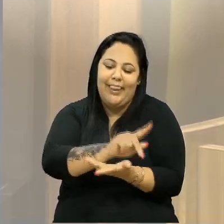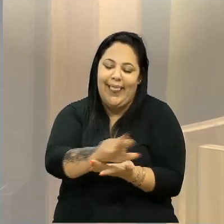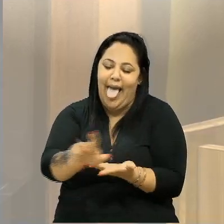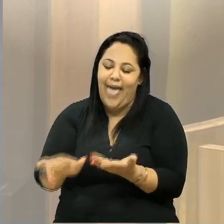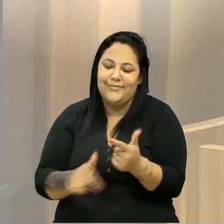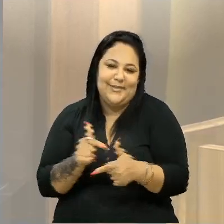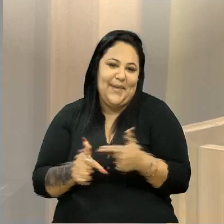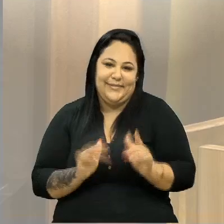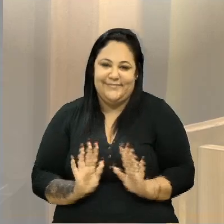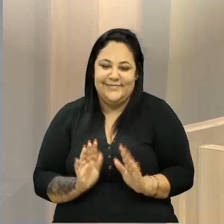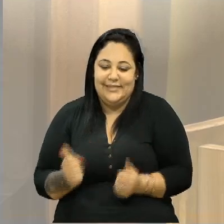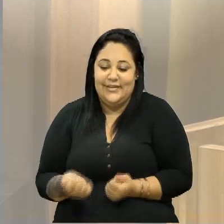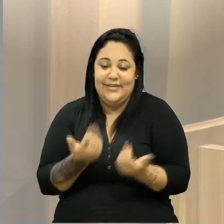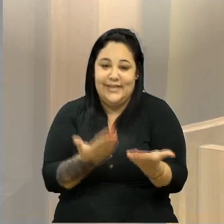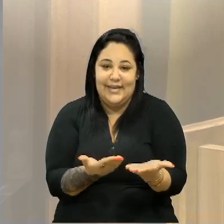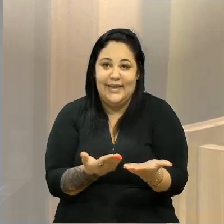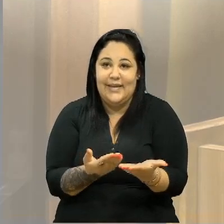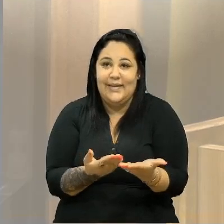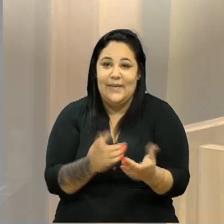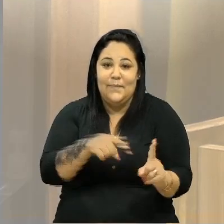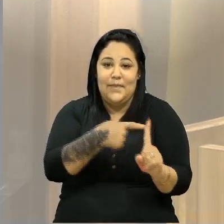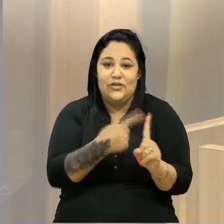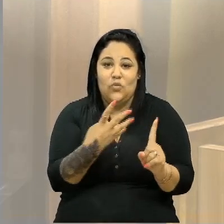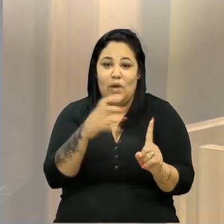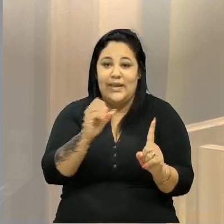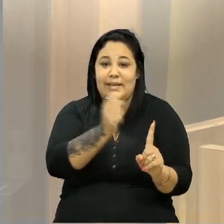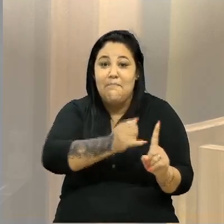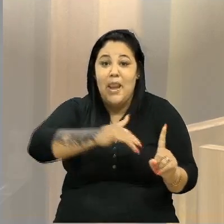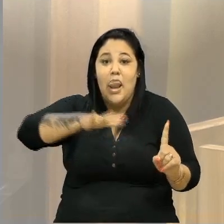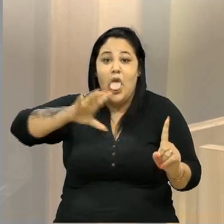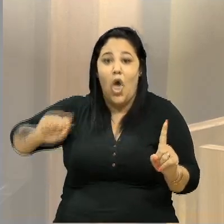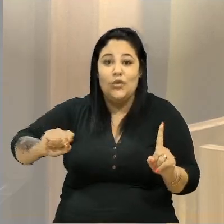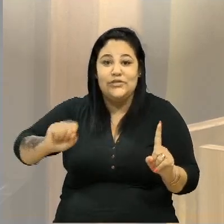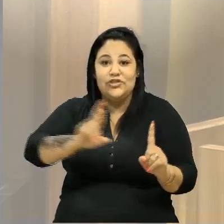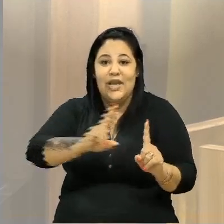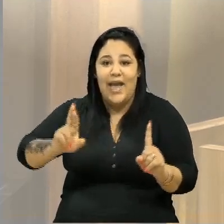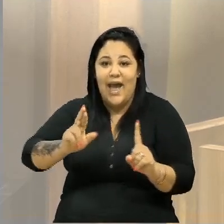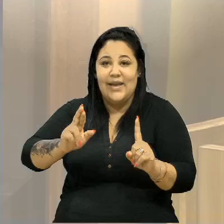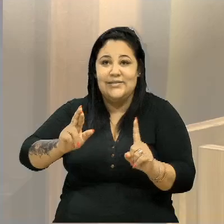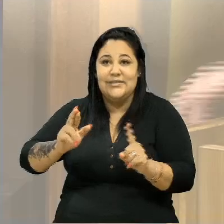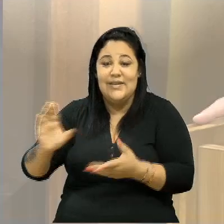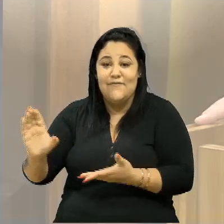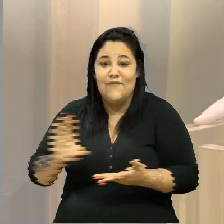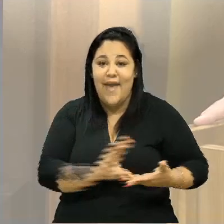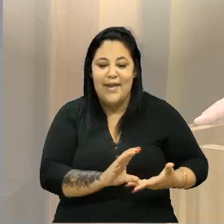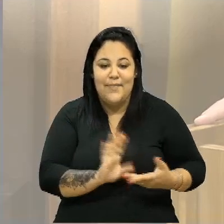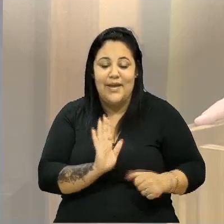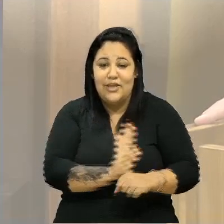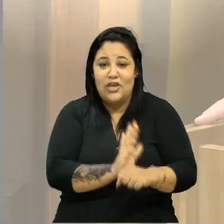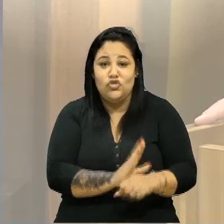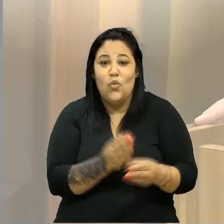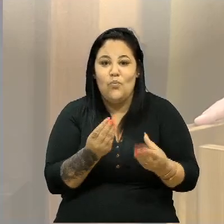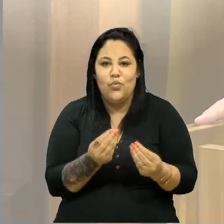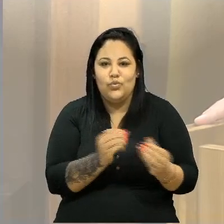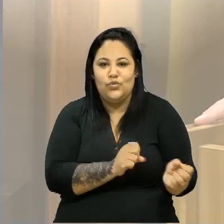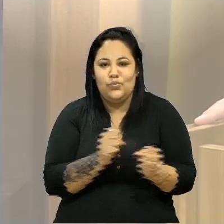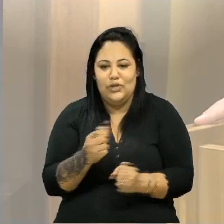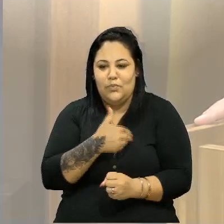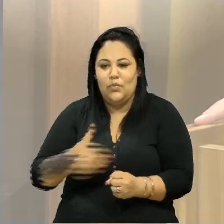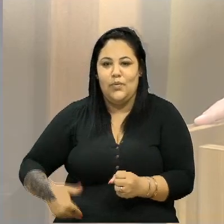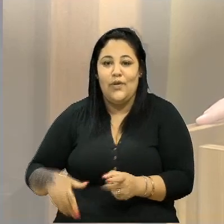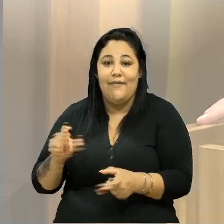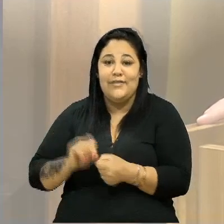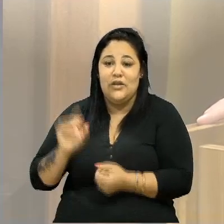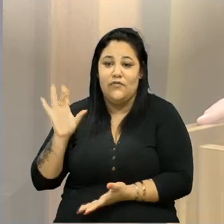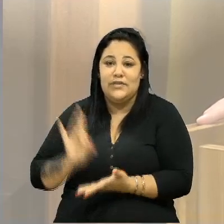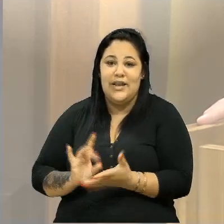para Caxias mais de 40 milhões de reais em emendas parlamentares que ajudaram muito o poder público a executar projetos,